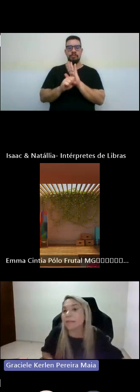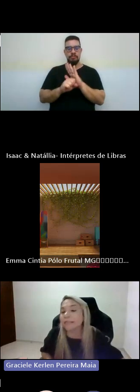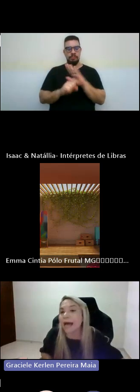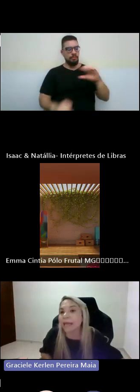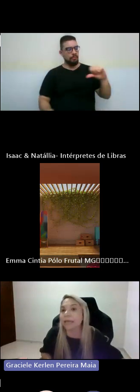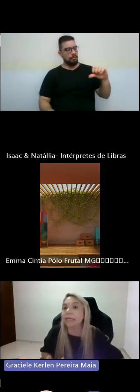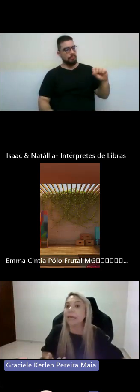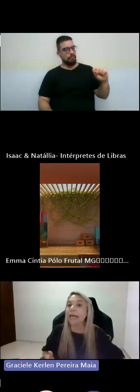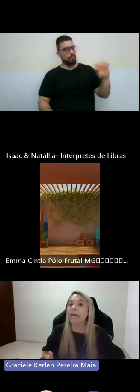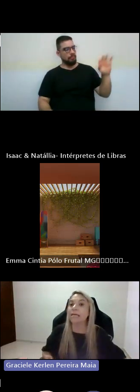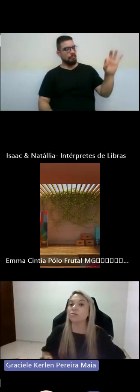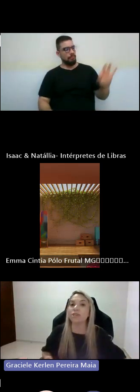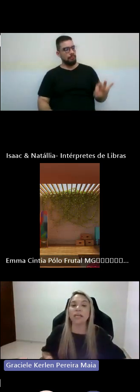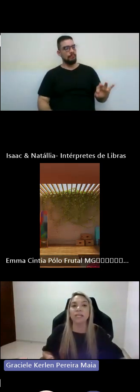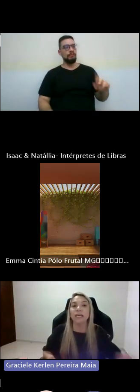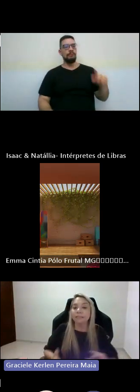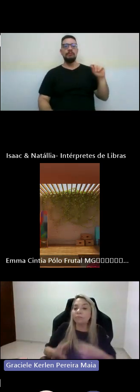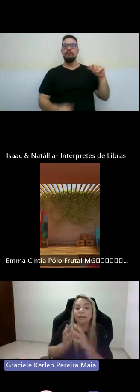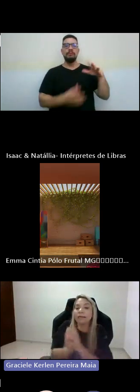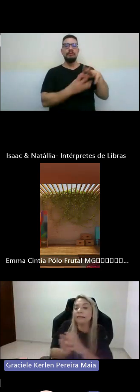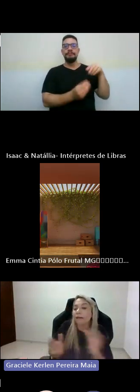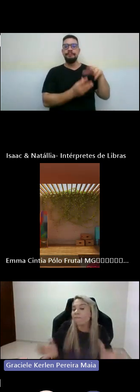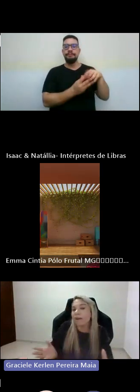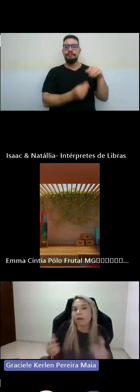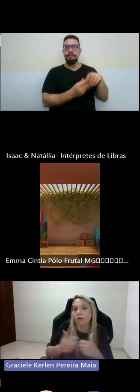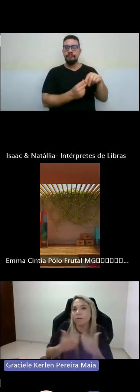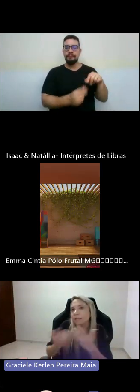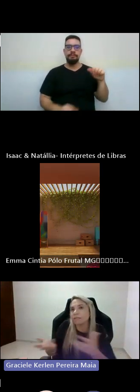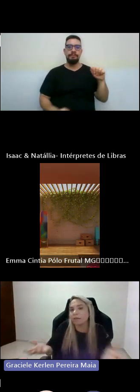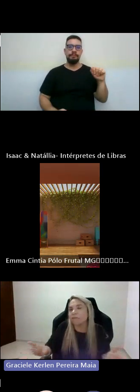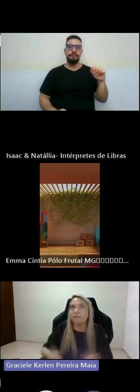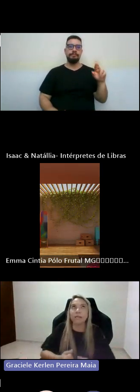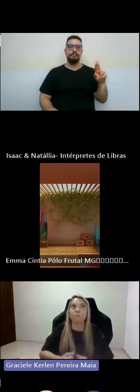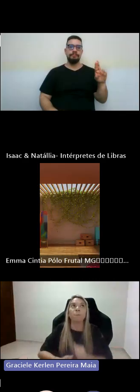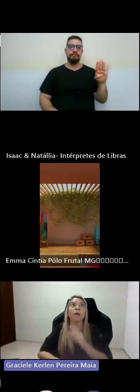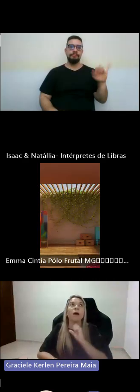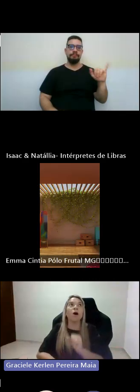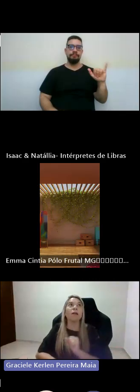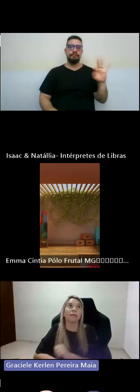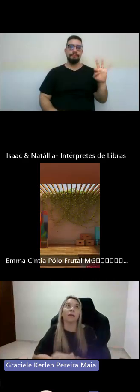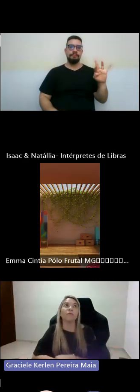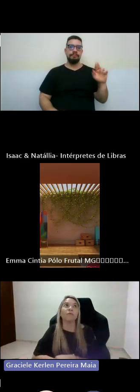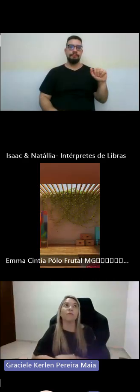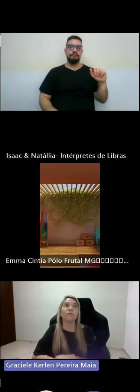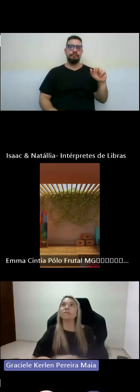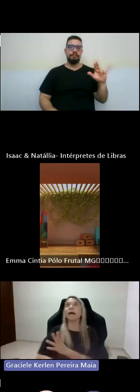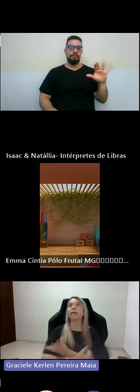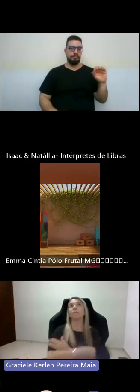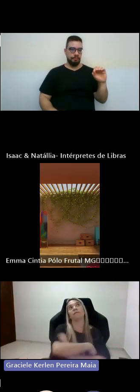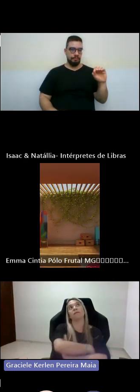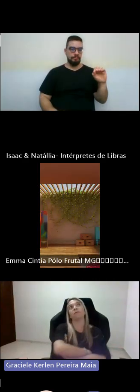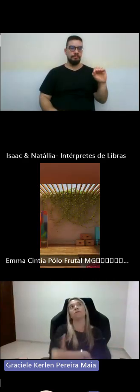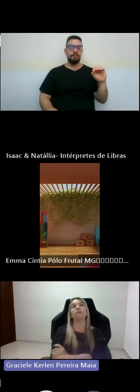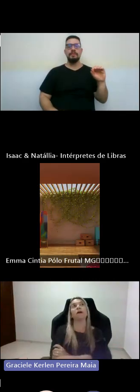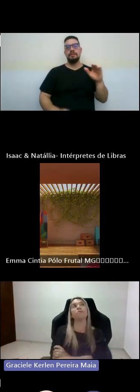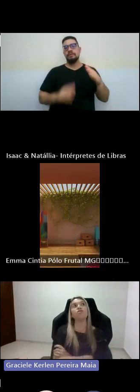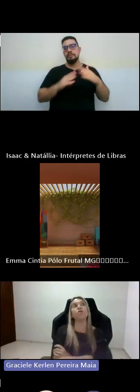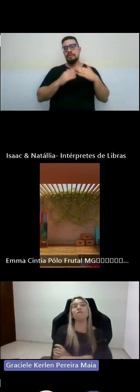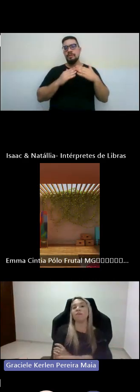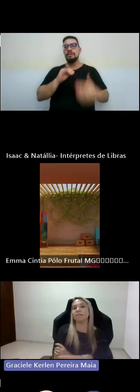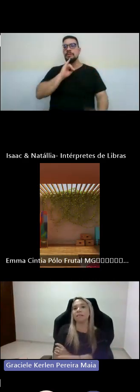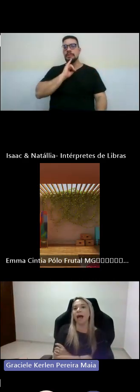98% é arbitrária. O que é isso, gente? Não tem nada a ver com o que está sendo referido. Olha aqui, eu vou pedir o Isaac para fazer o